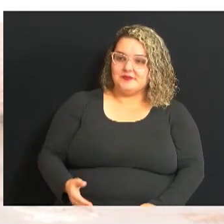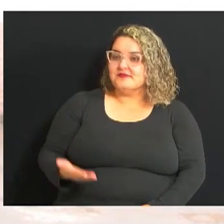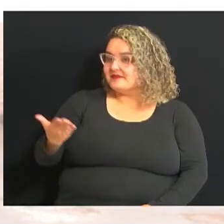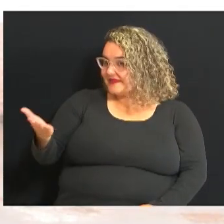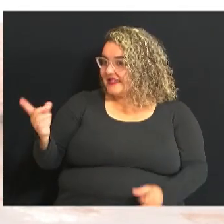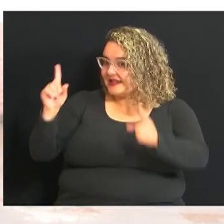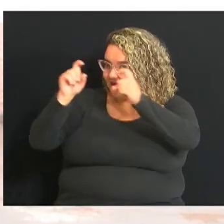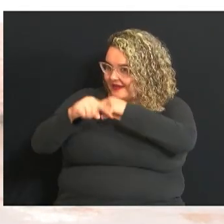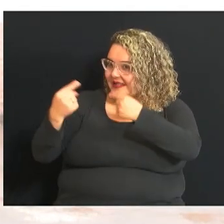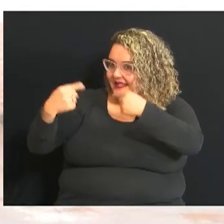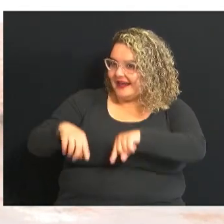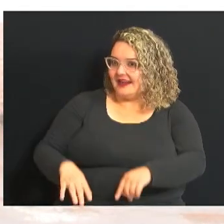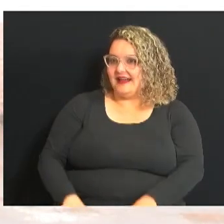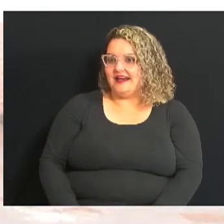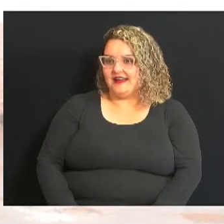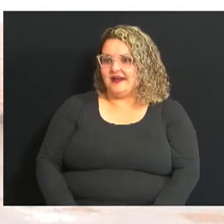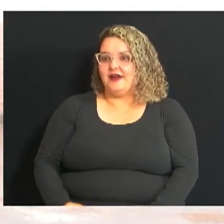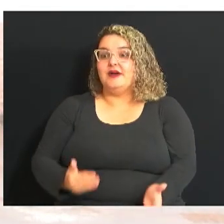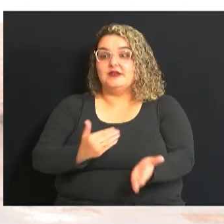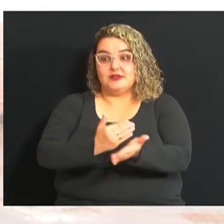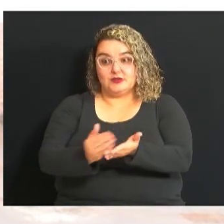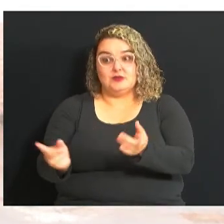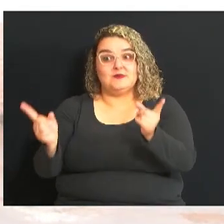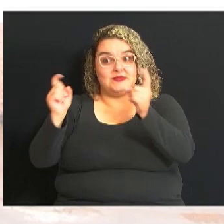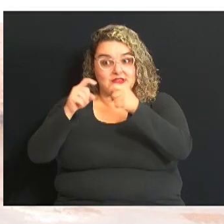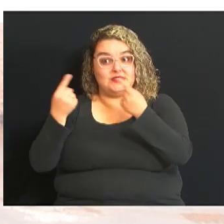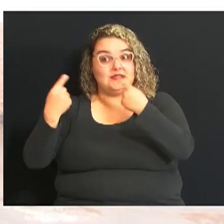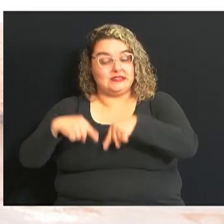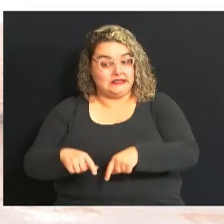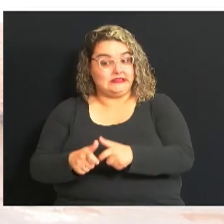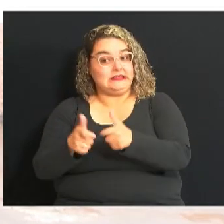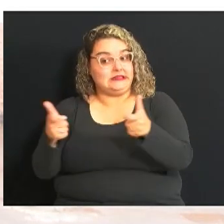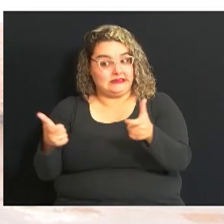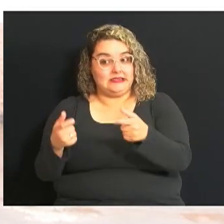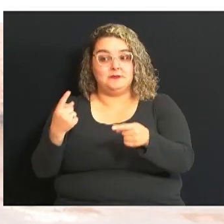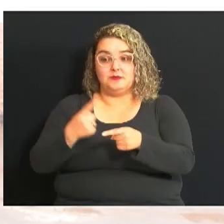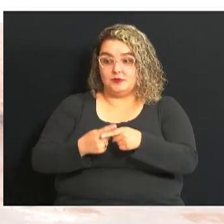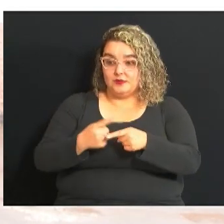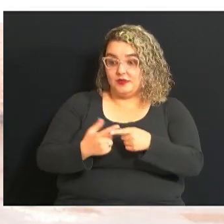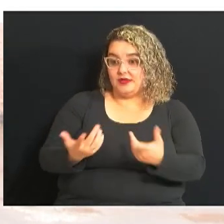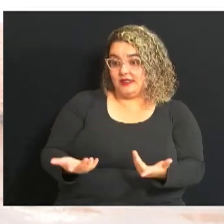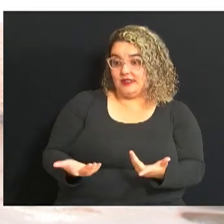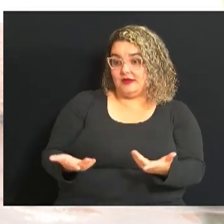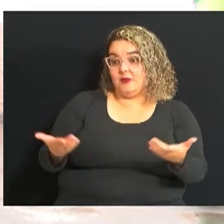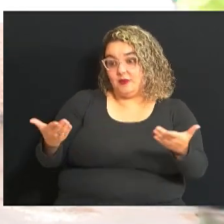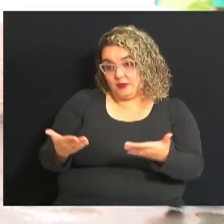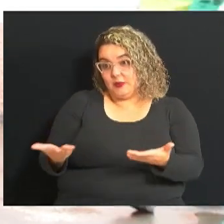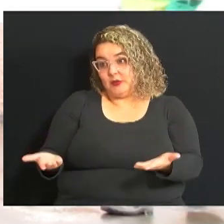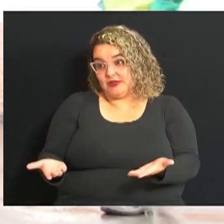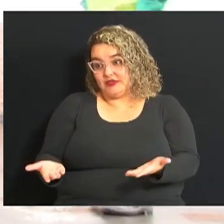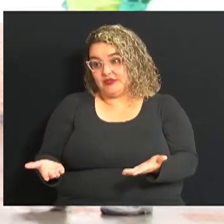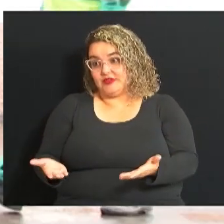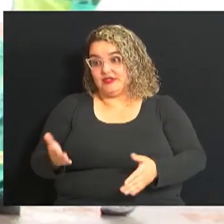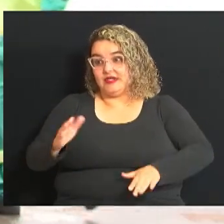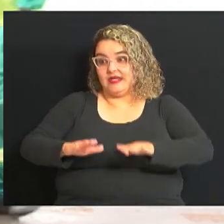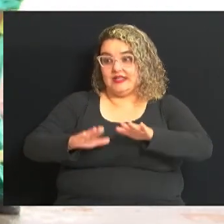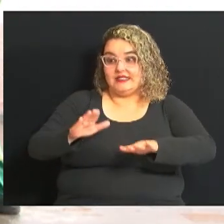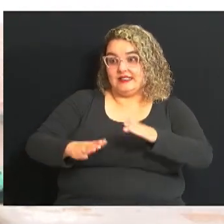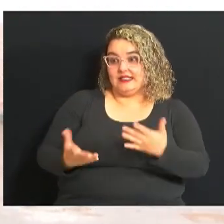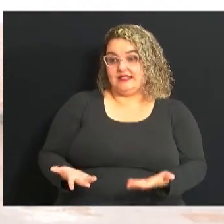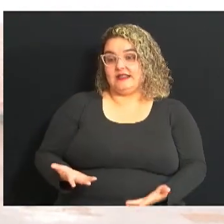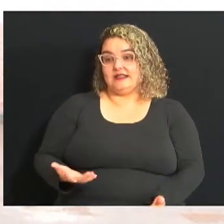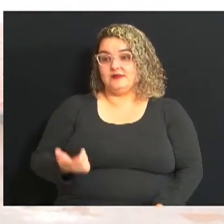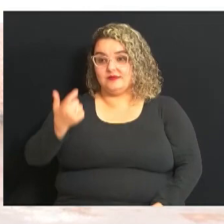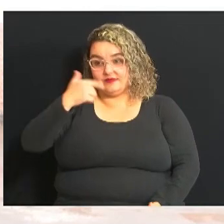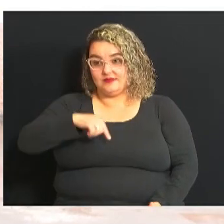desafio? Para mim no começo foi um desafio muito grande, porque hoje em dia, às vezes por eu ser filho